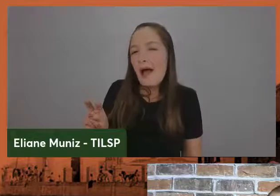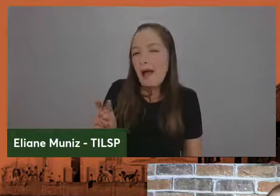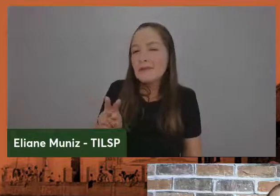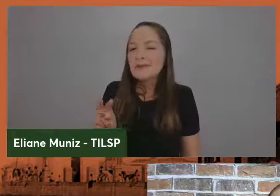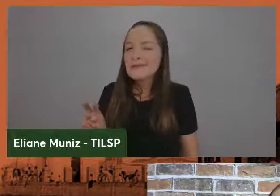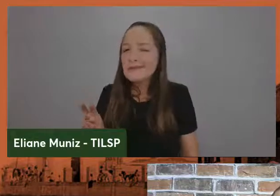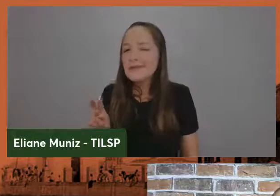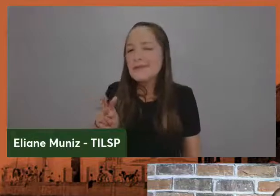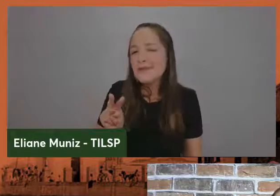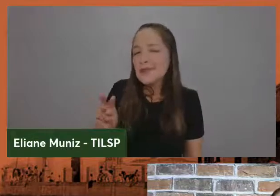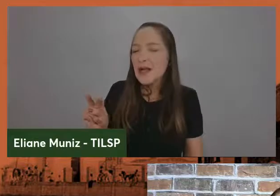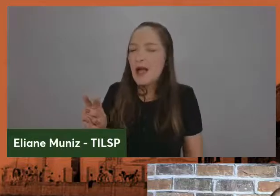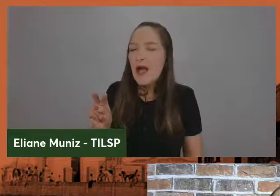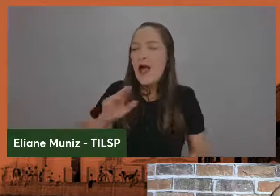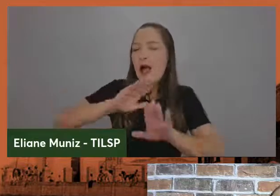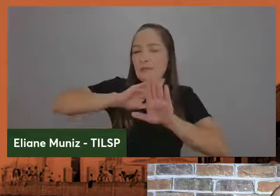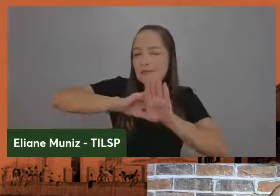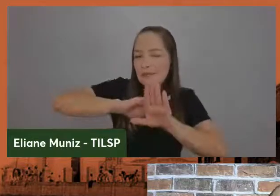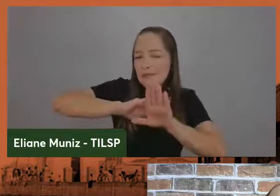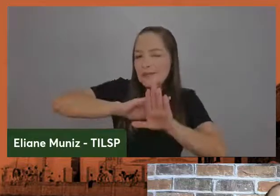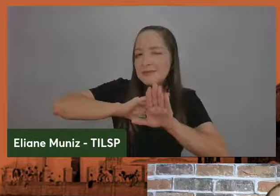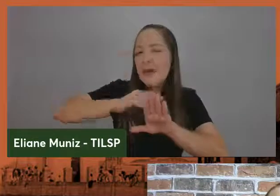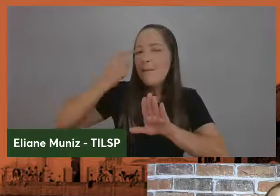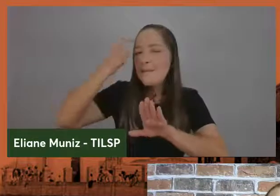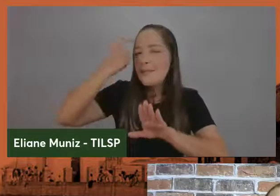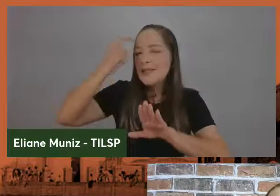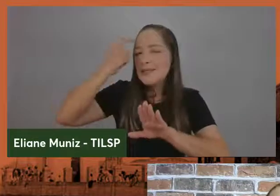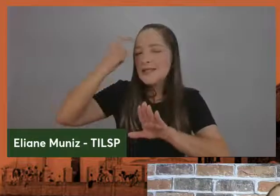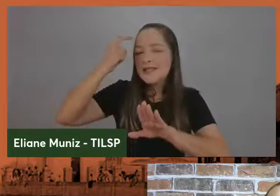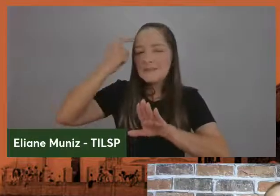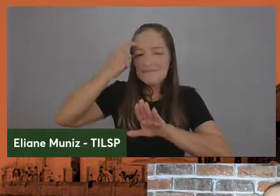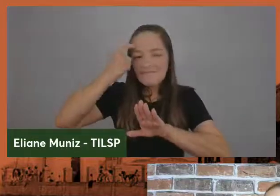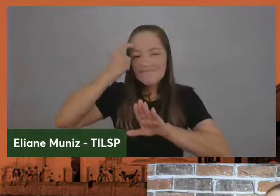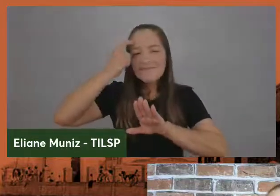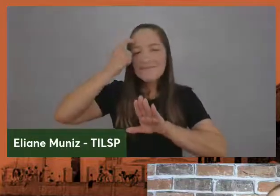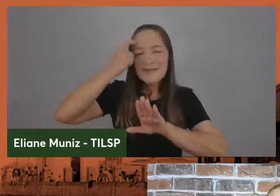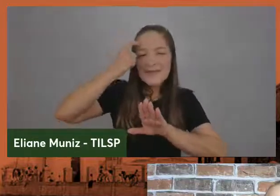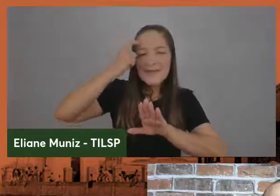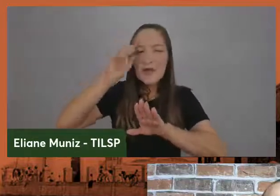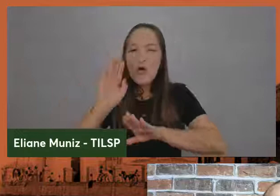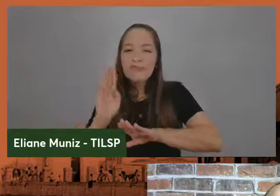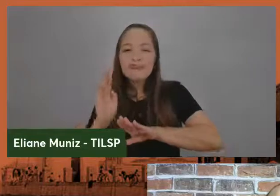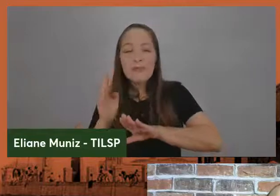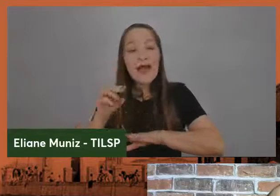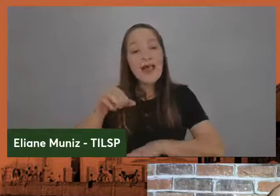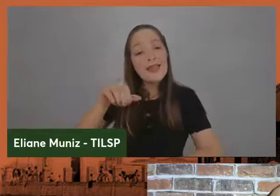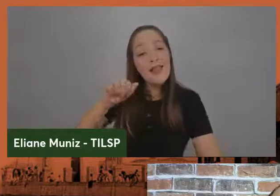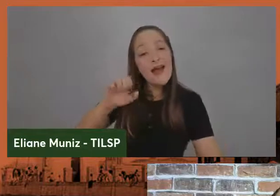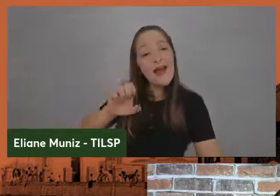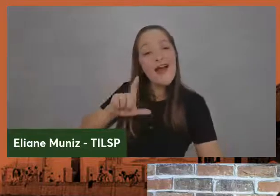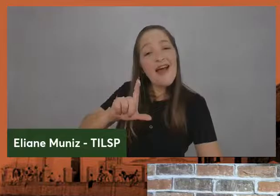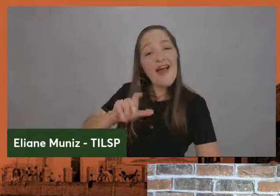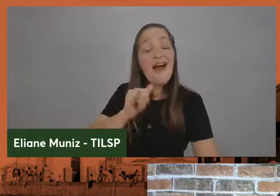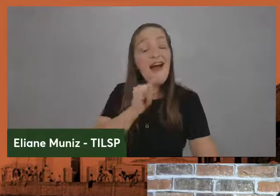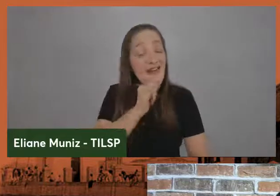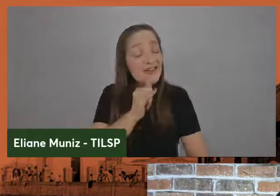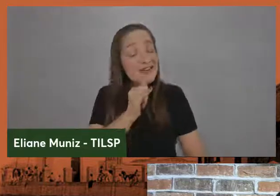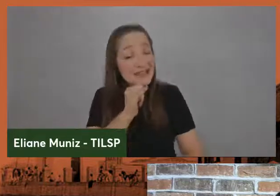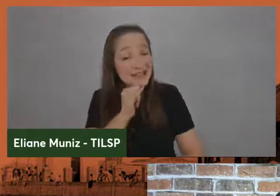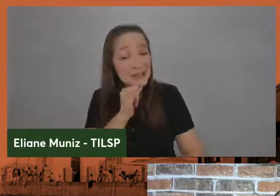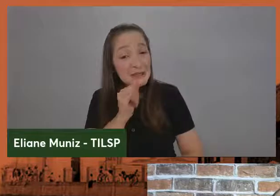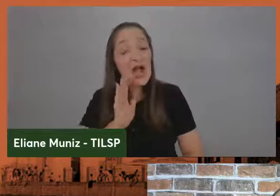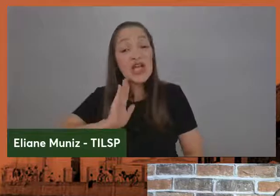que, em alguns momentos, né, ela paira ali esse manto da ambiguidade. Né? O Nael é um exemplo disso, né, Milton? Eu já